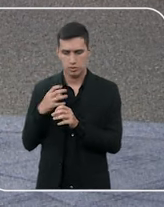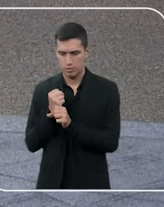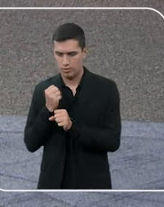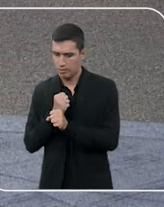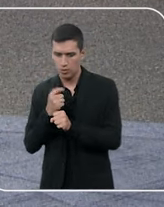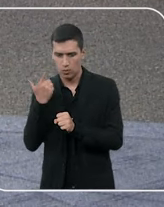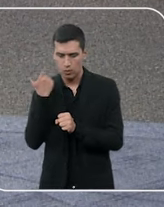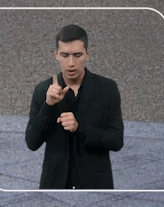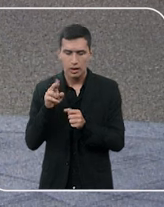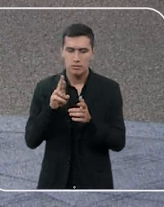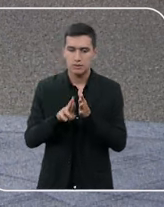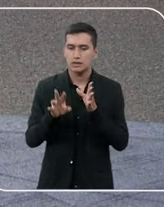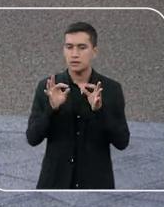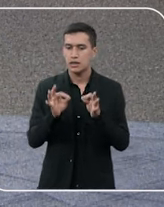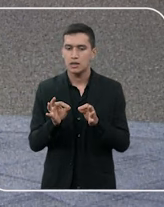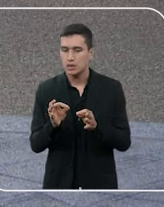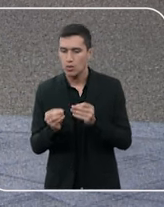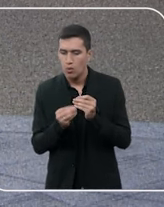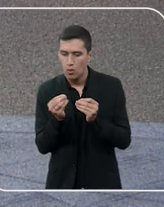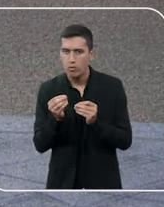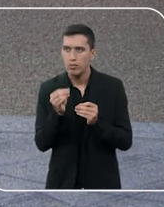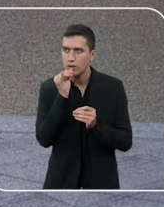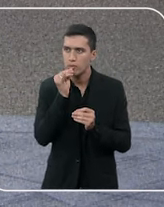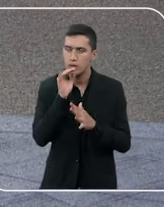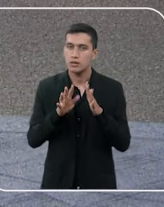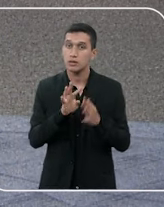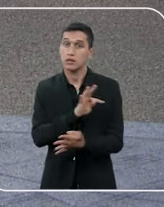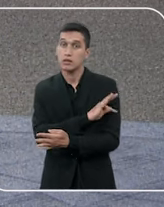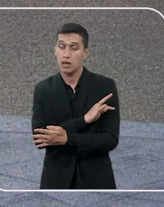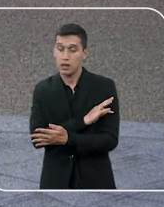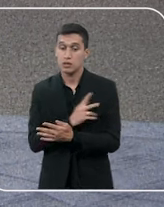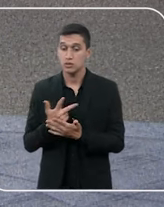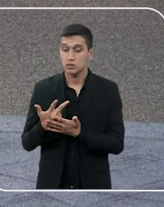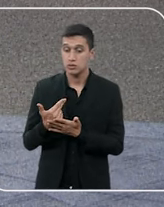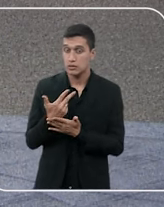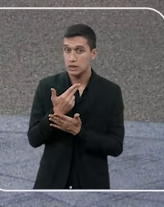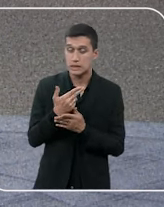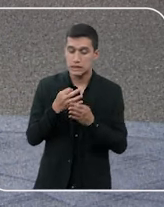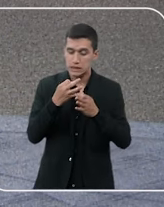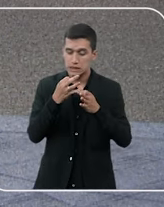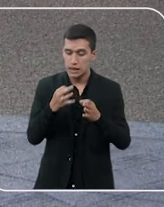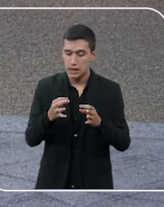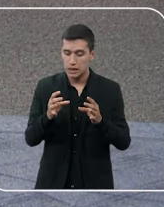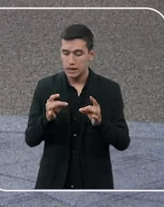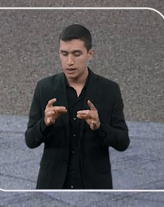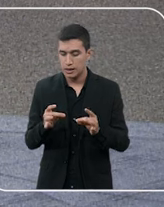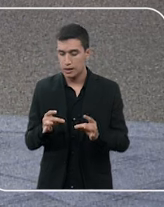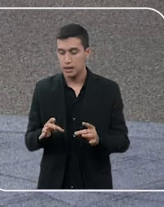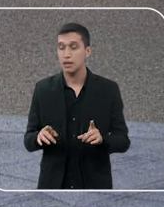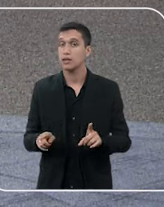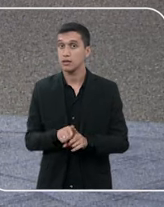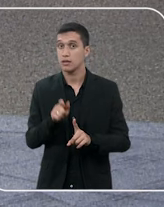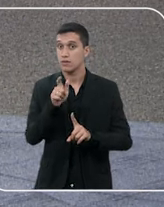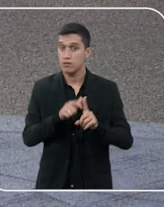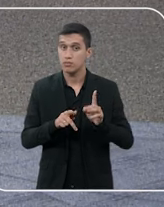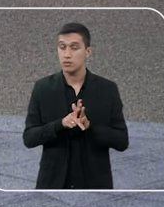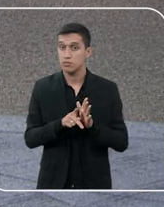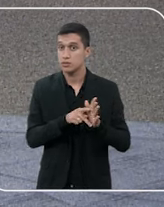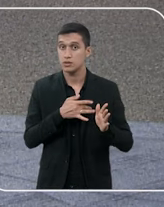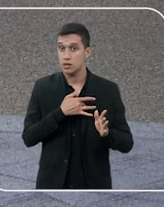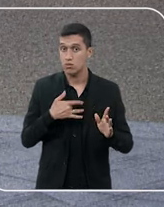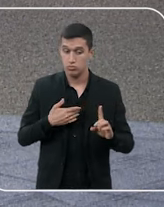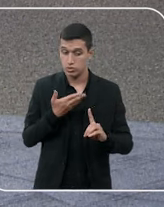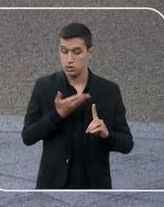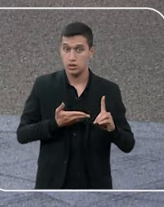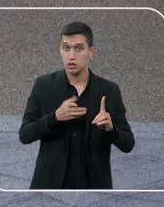resultado final, como uma técnica cirúrgica aplicada e bem aplicada, a condição de saúde do